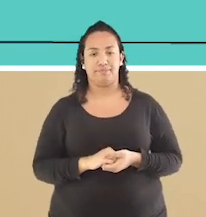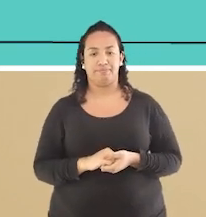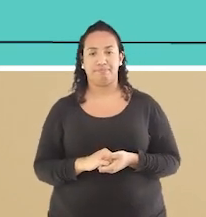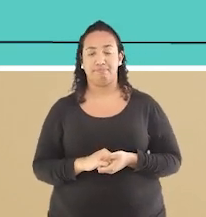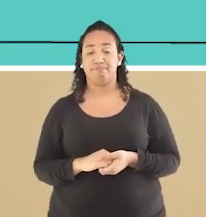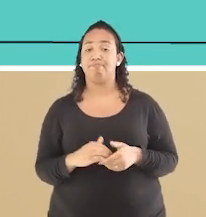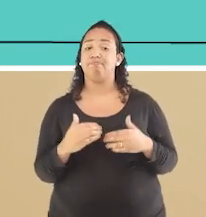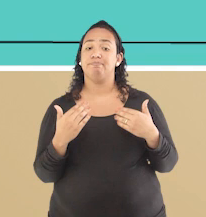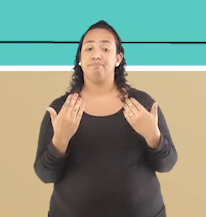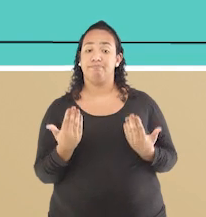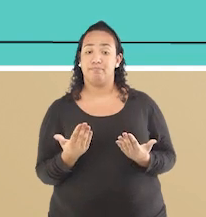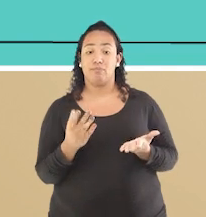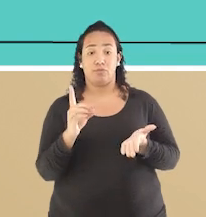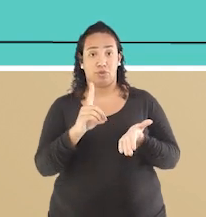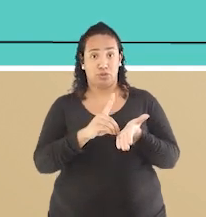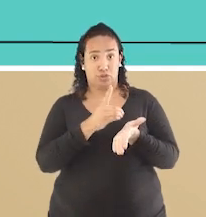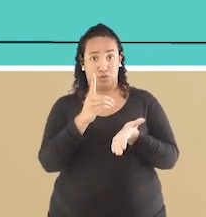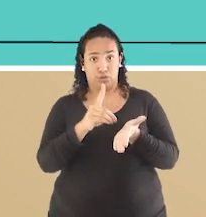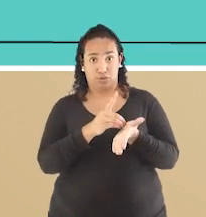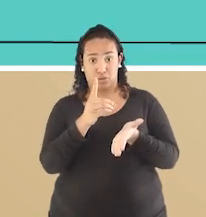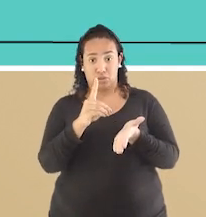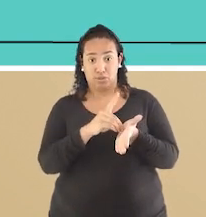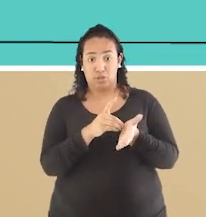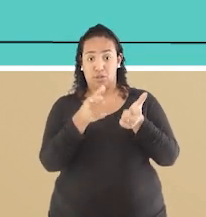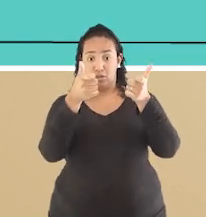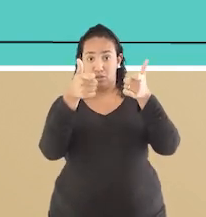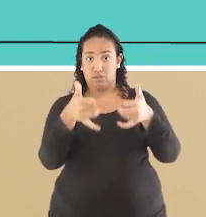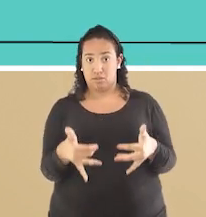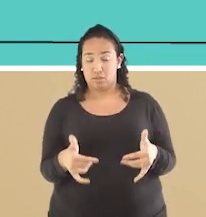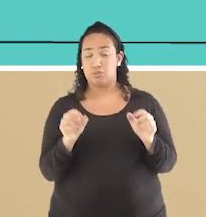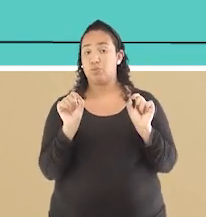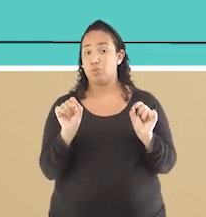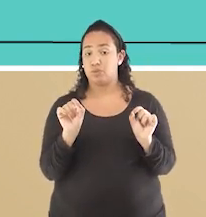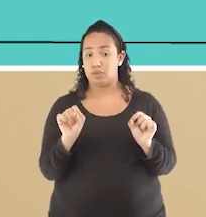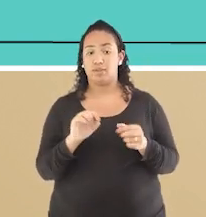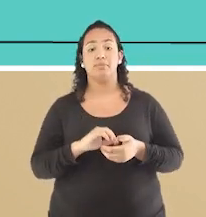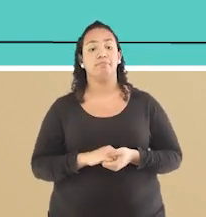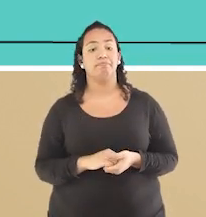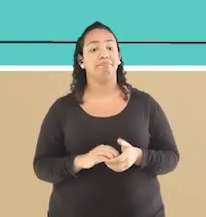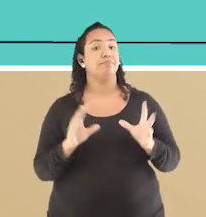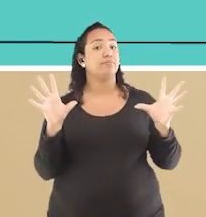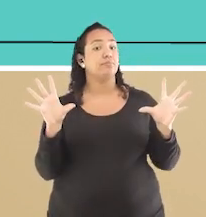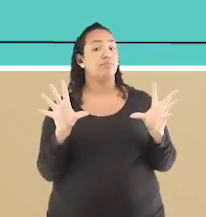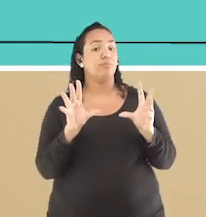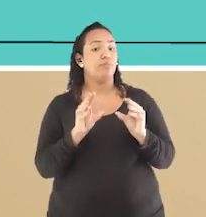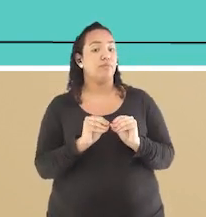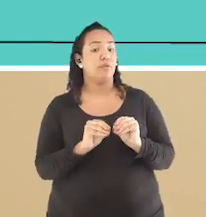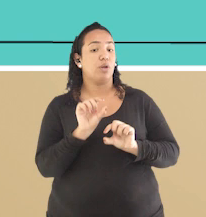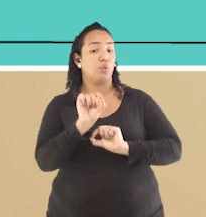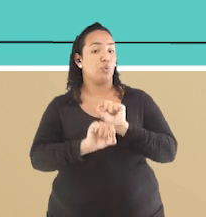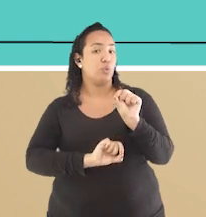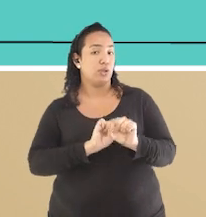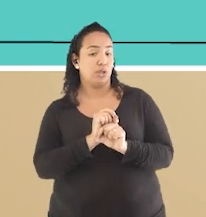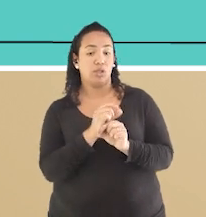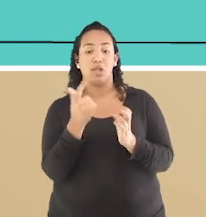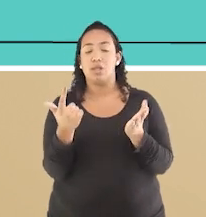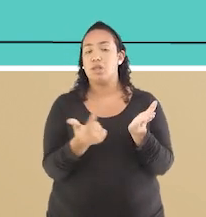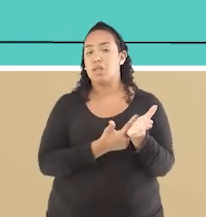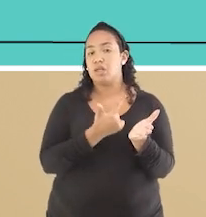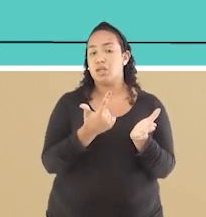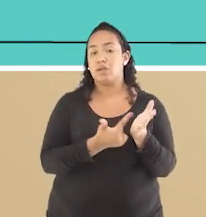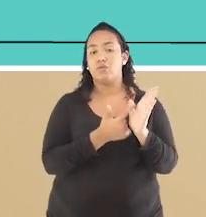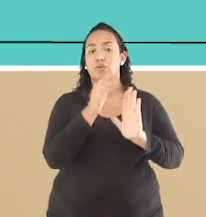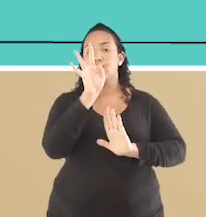De acordo com o dicionário dicio.com, resenha é a descrição resumida